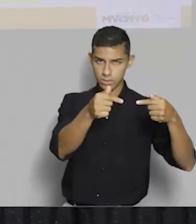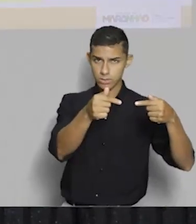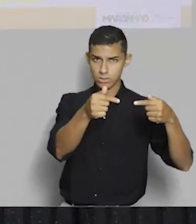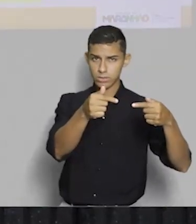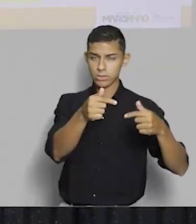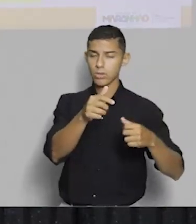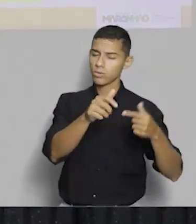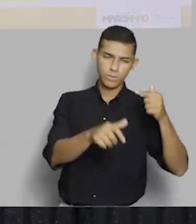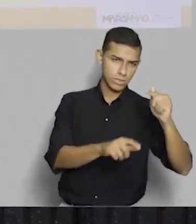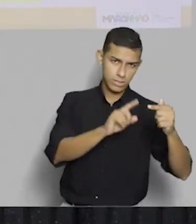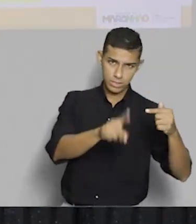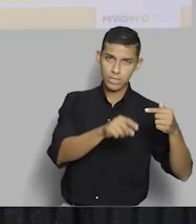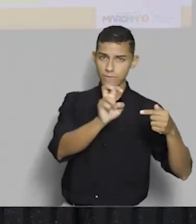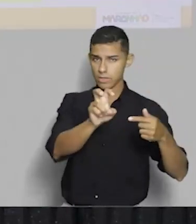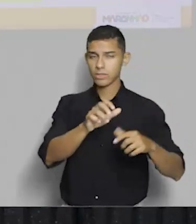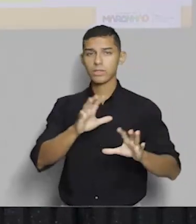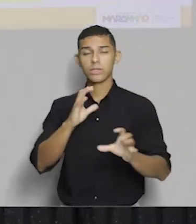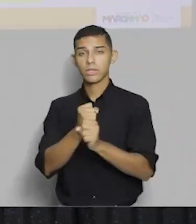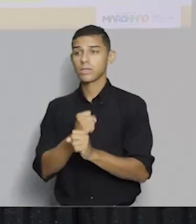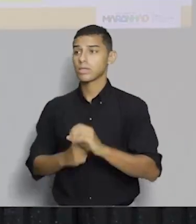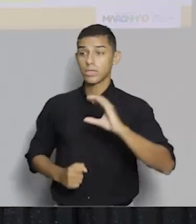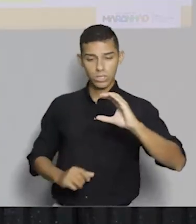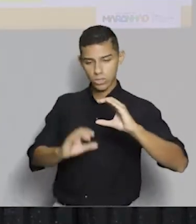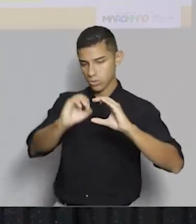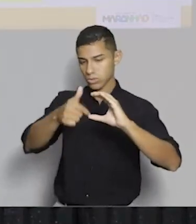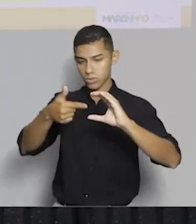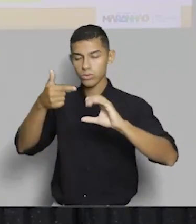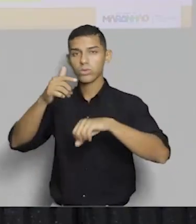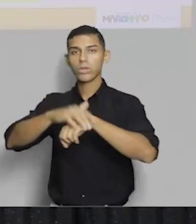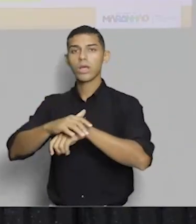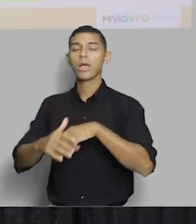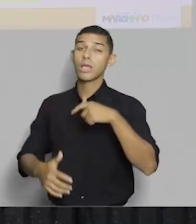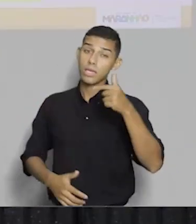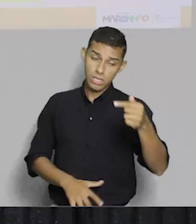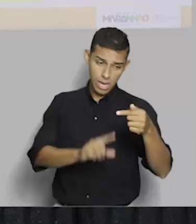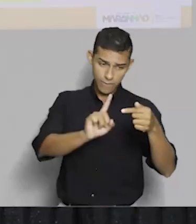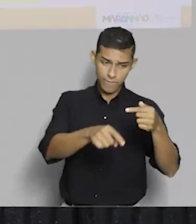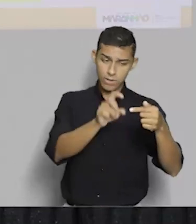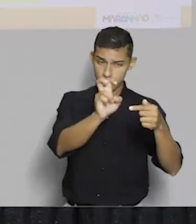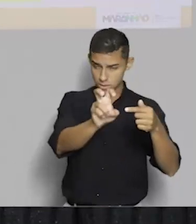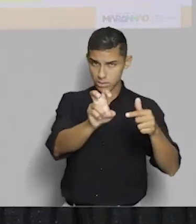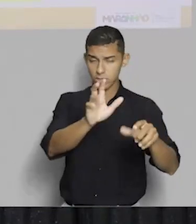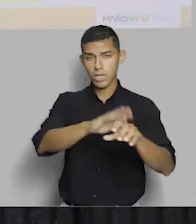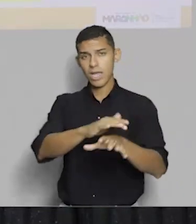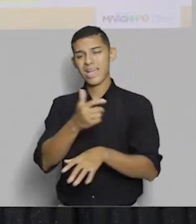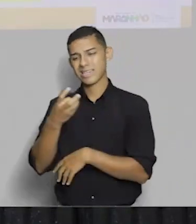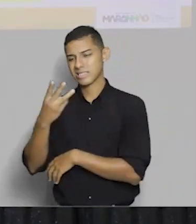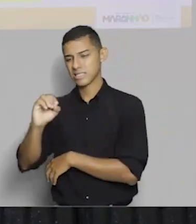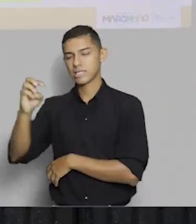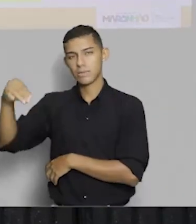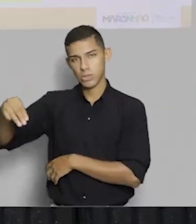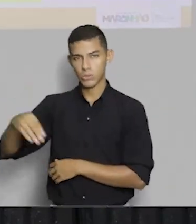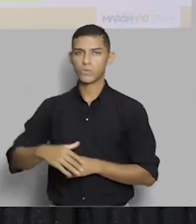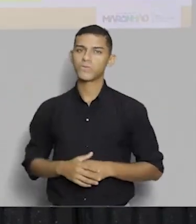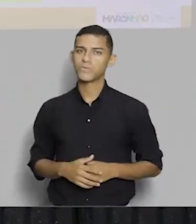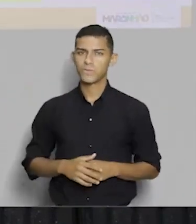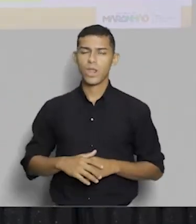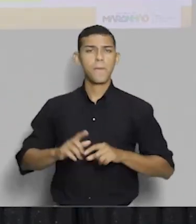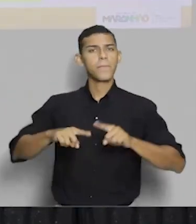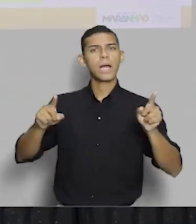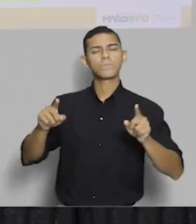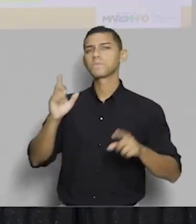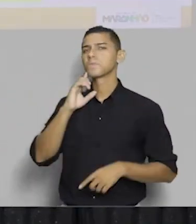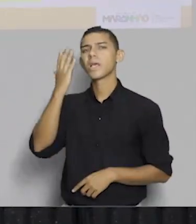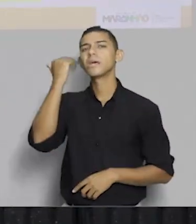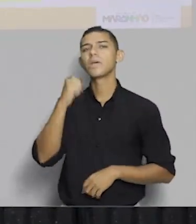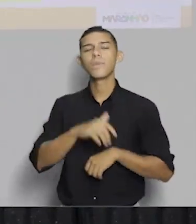Beleza então para o CO2 será de 7,5 A cada 30 minutos Mas a questão quer saber